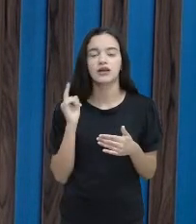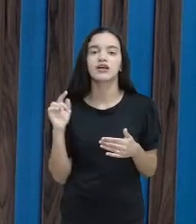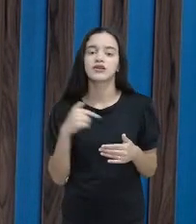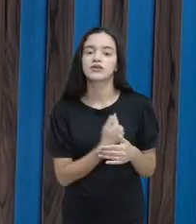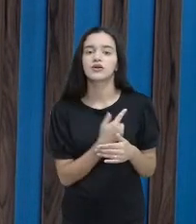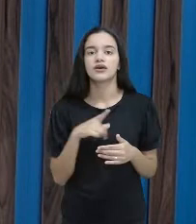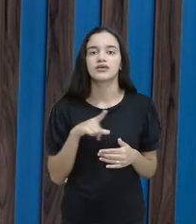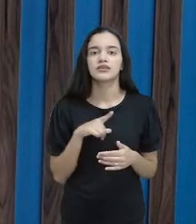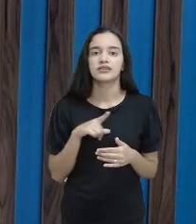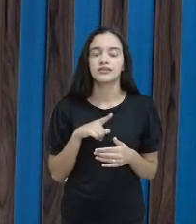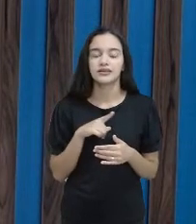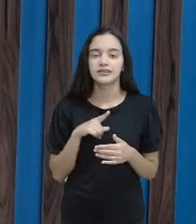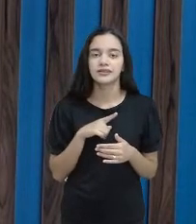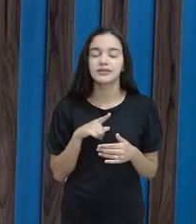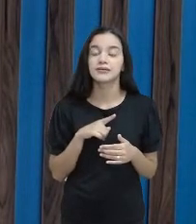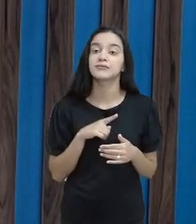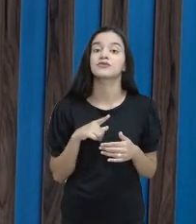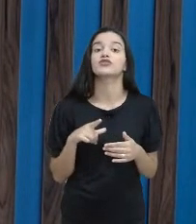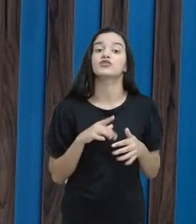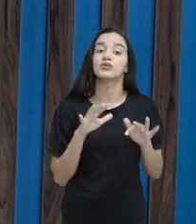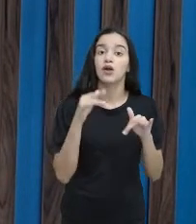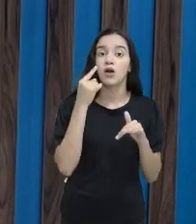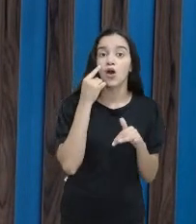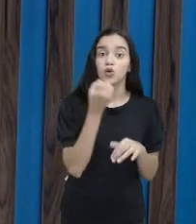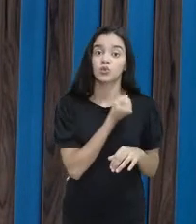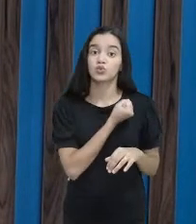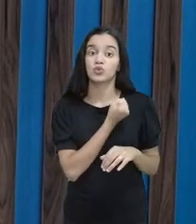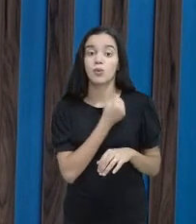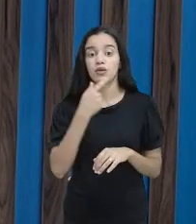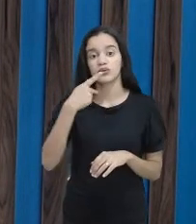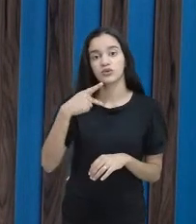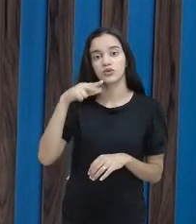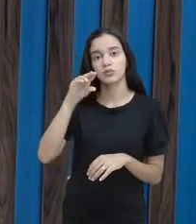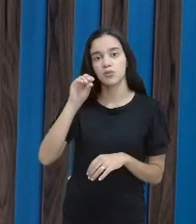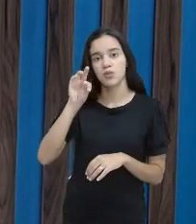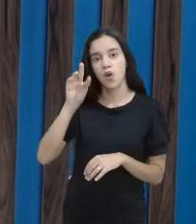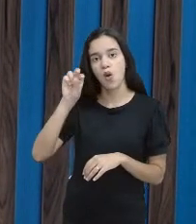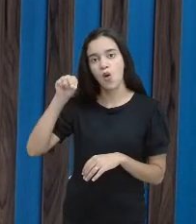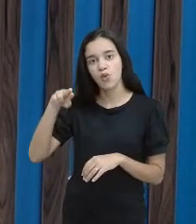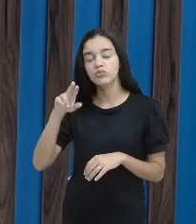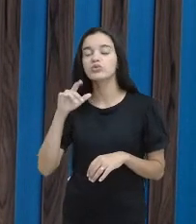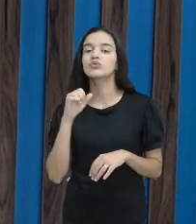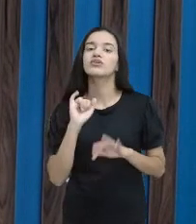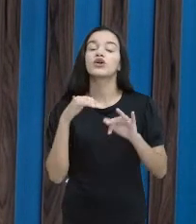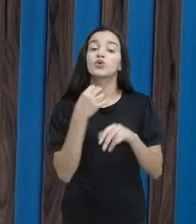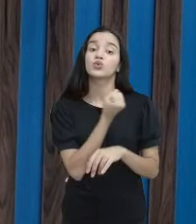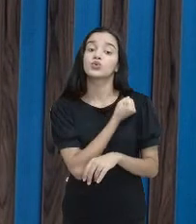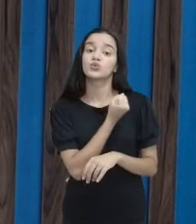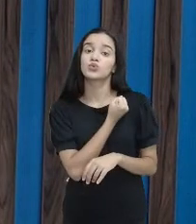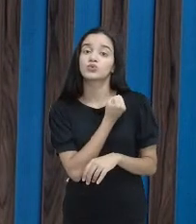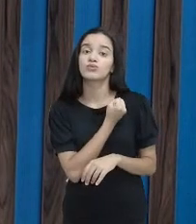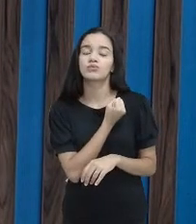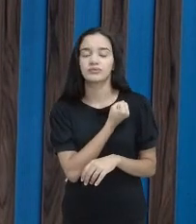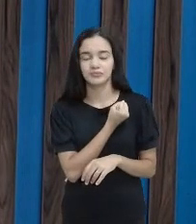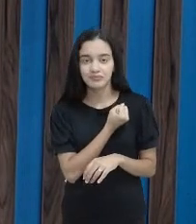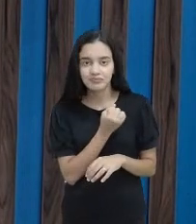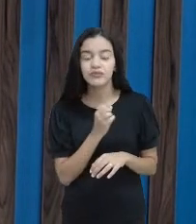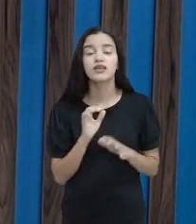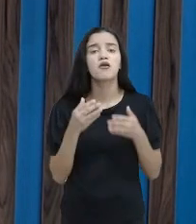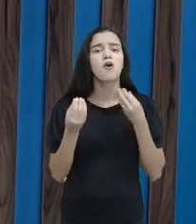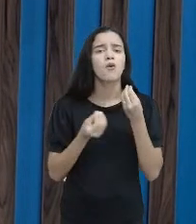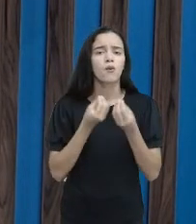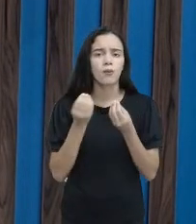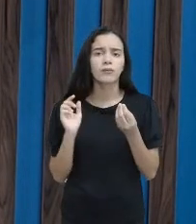nós temos os nêutrons e os prótons, né? Então, o número de prótons ali vai determinar qual é o número atômico. E como a gente está